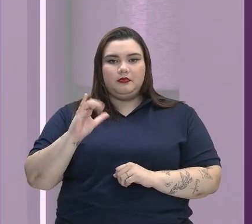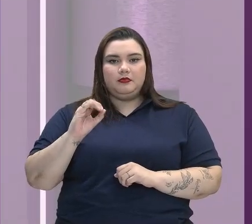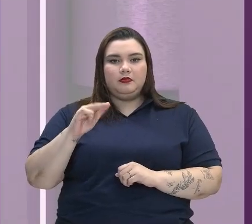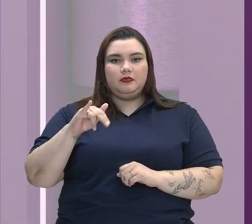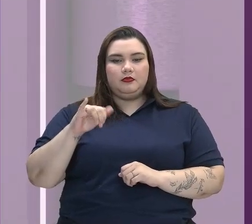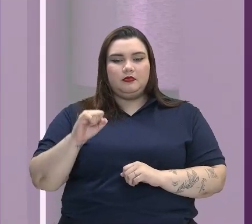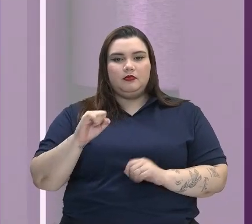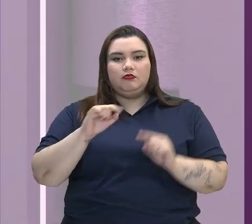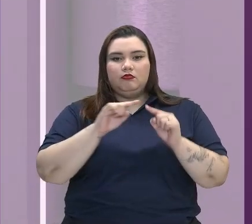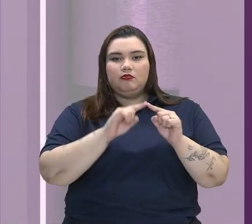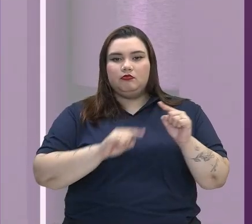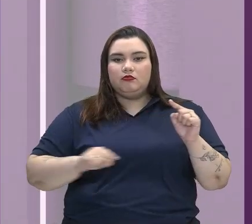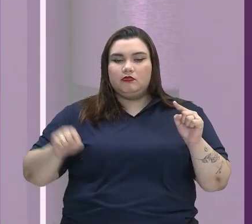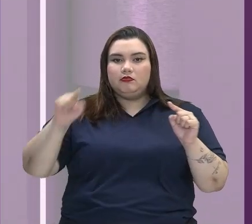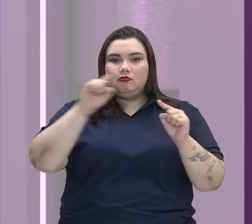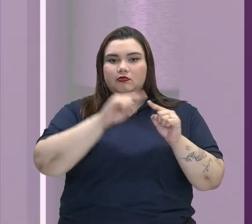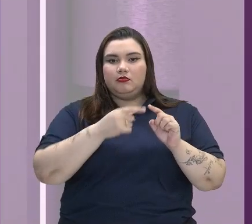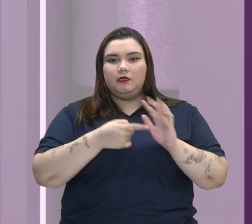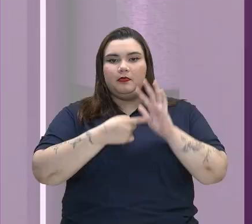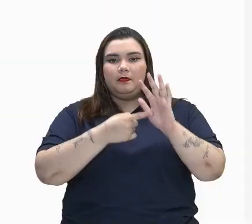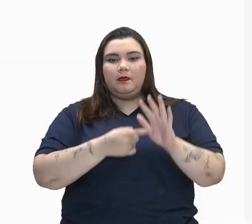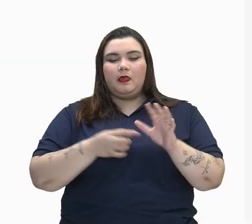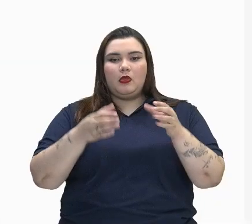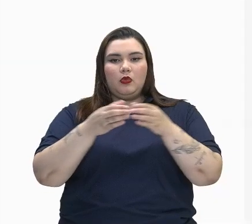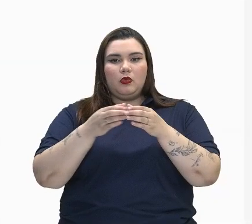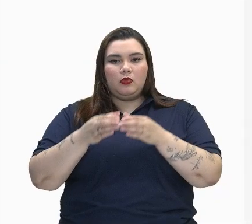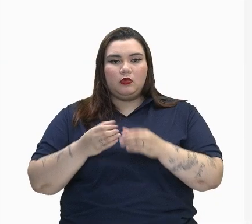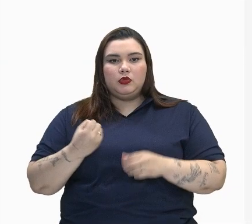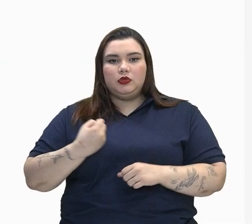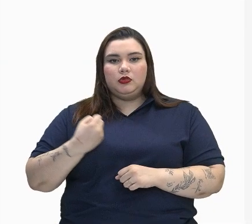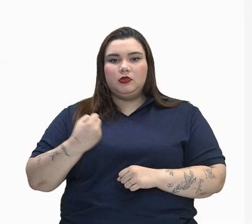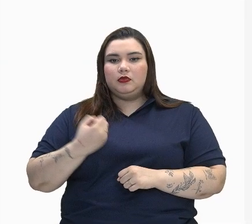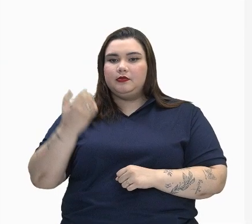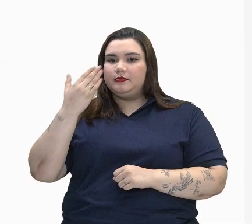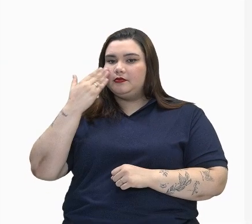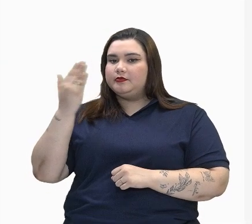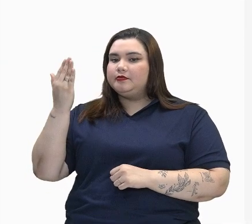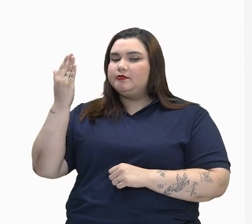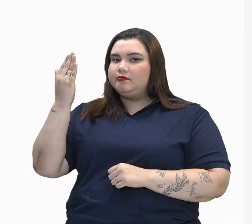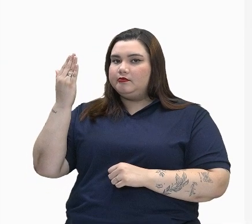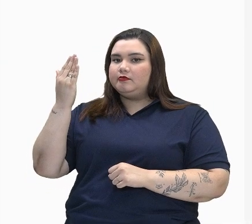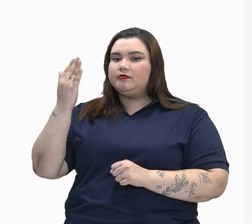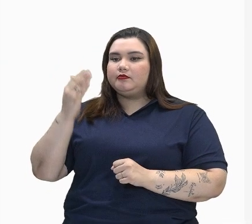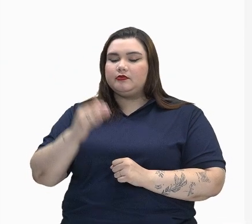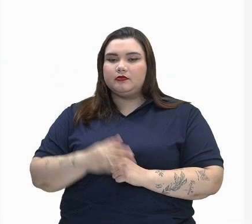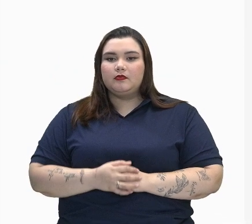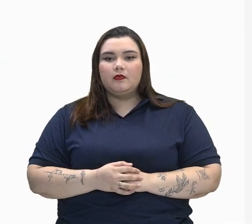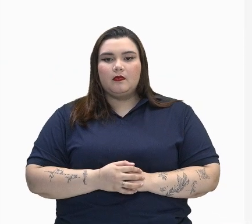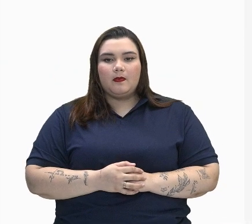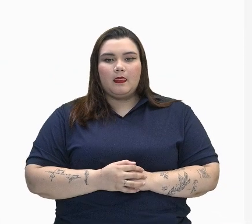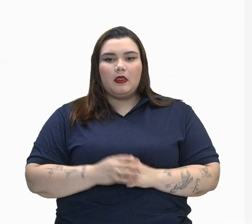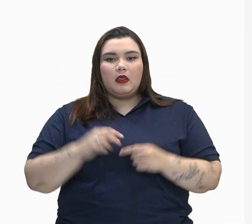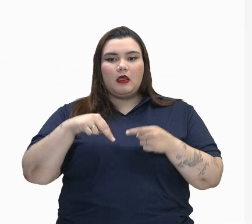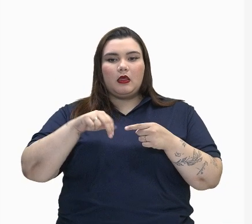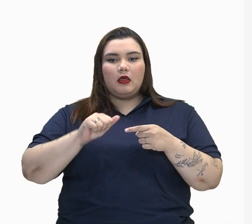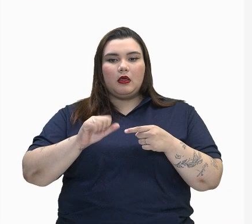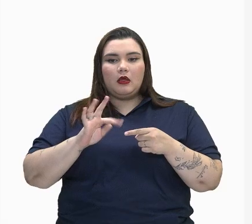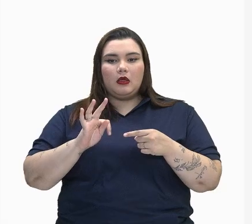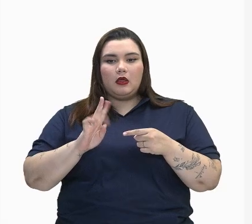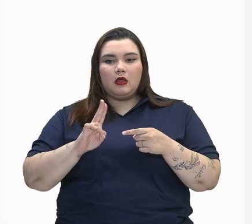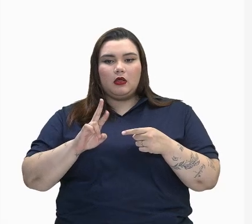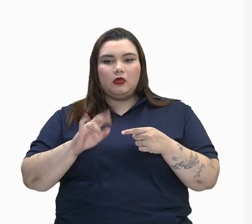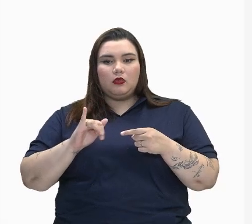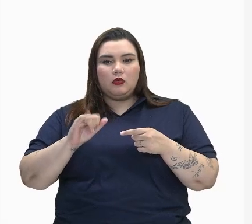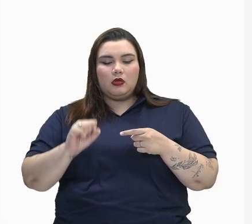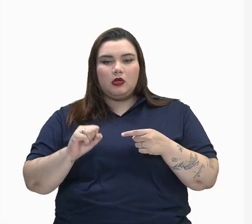nosso círculo, nós temos aí cada um dos conjuntos numéricos e os exemplos deles, tá? Então, aí nos naturais, nós temos os exemplos. 1, 2,